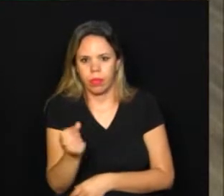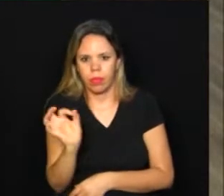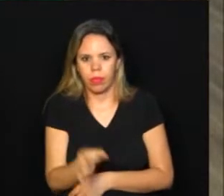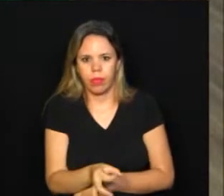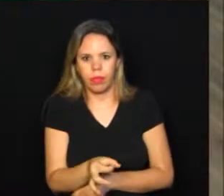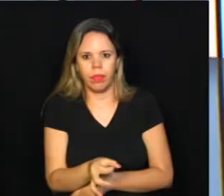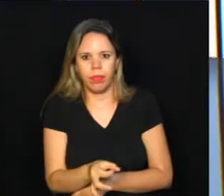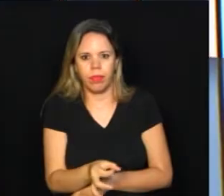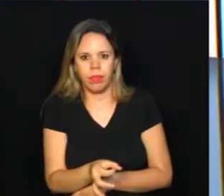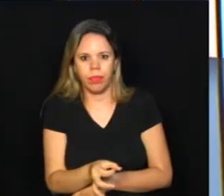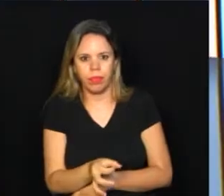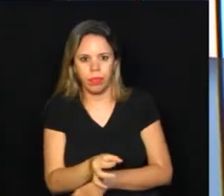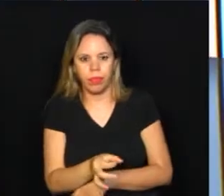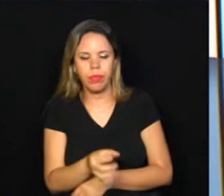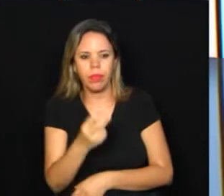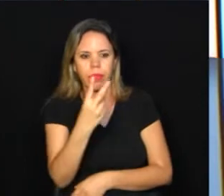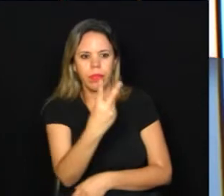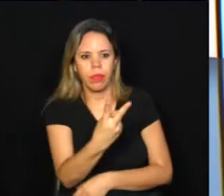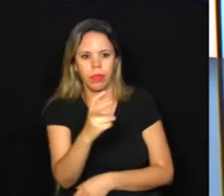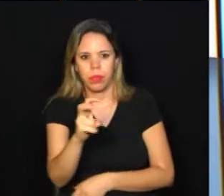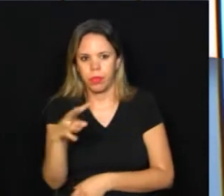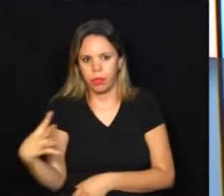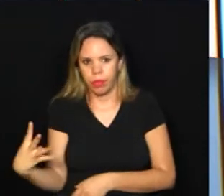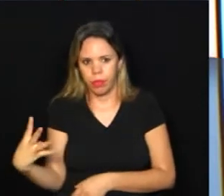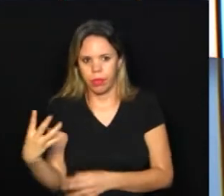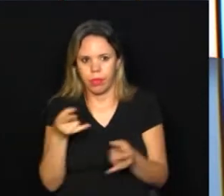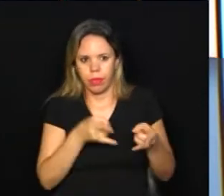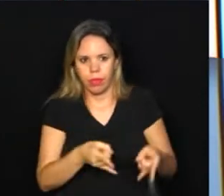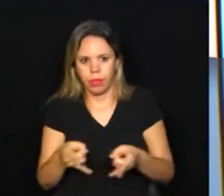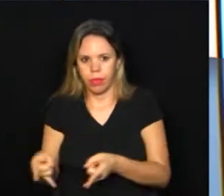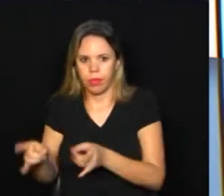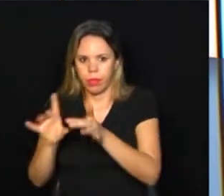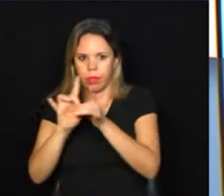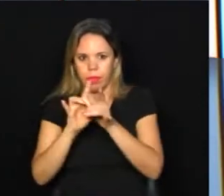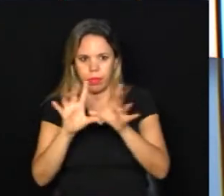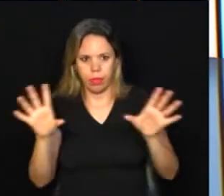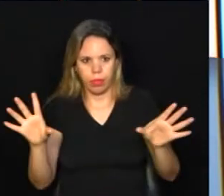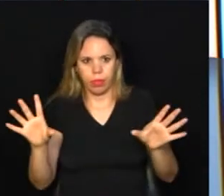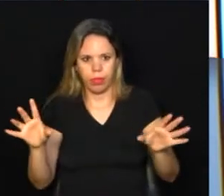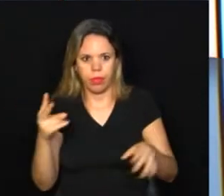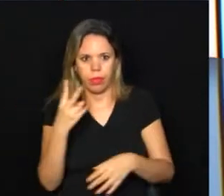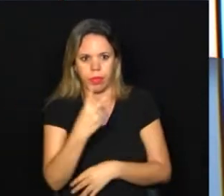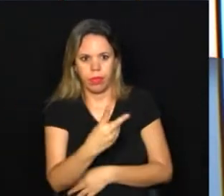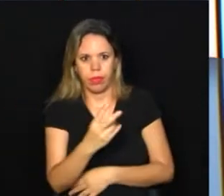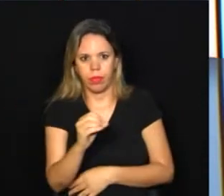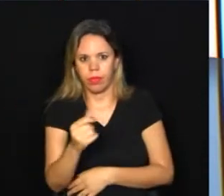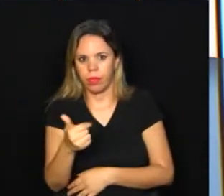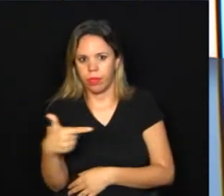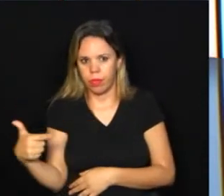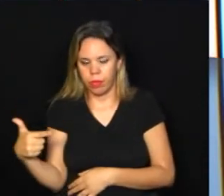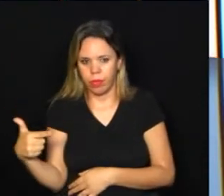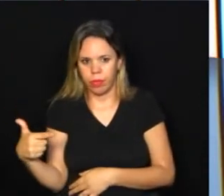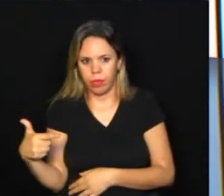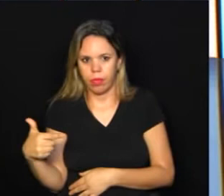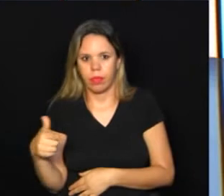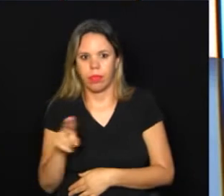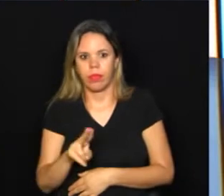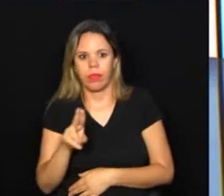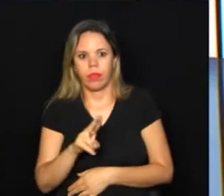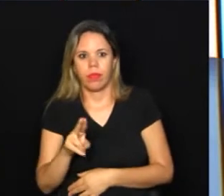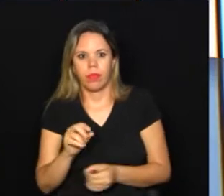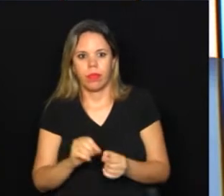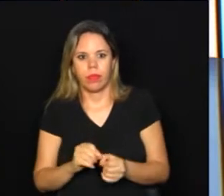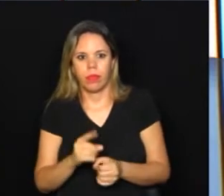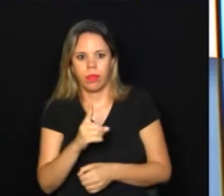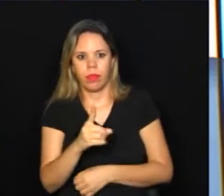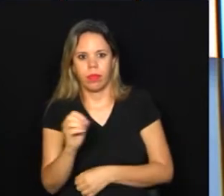83,46%. Olhem só, dos 254 leitos disponíveis, 212 estavam ocupados.